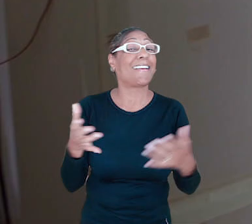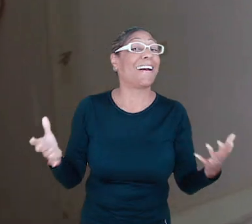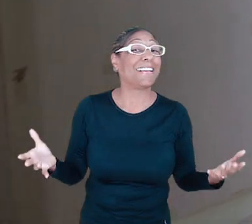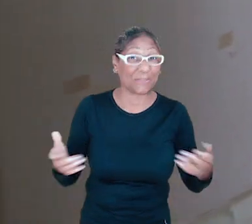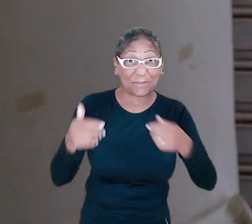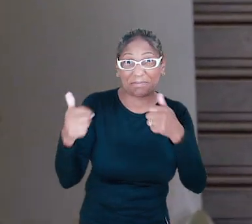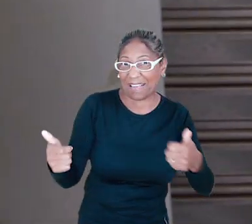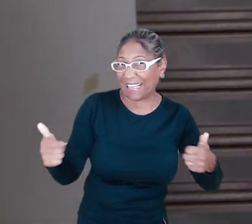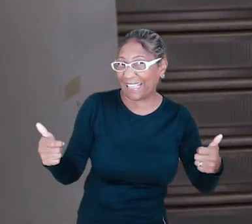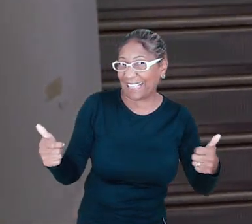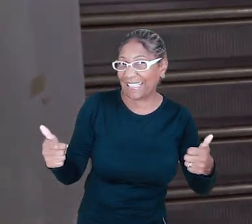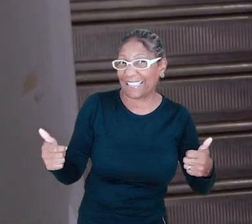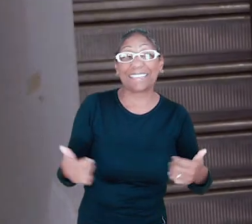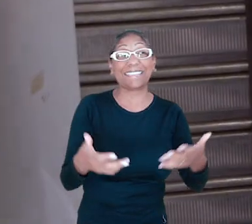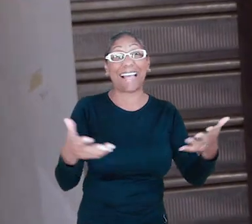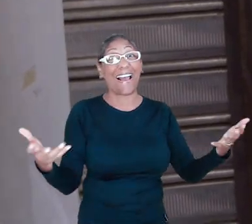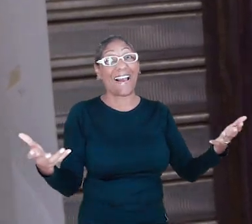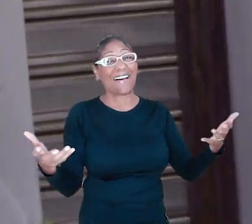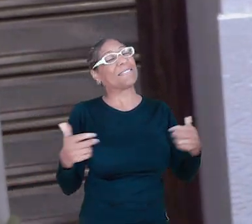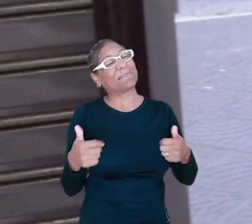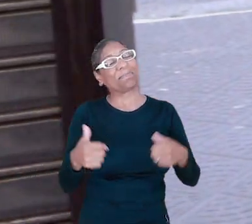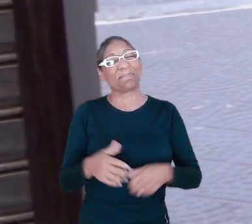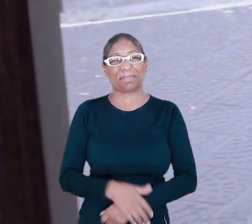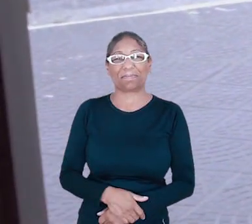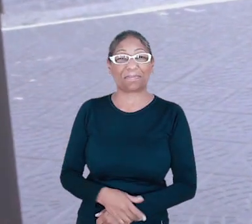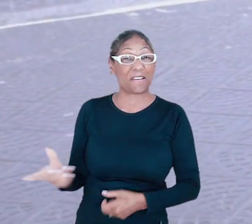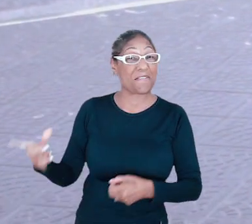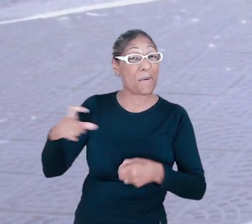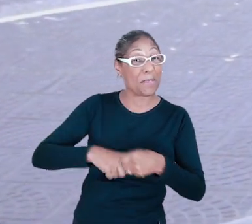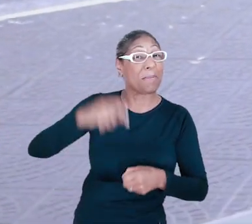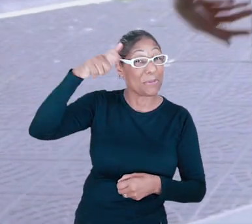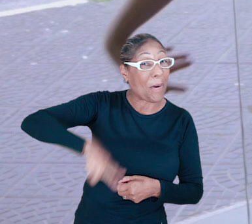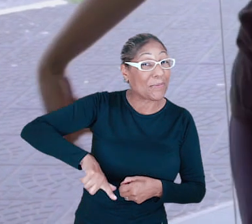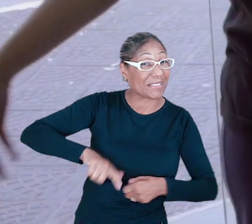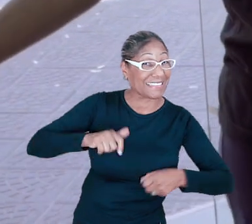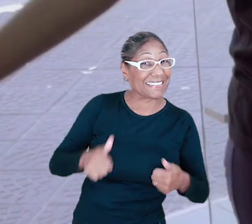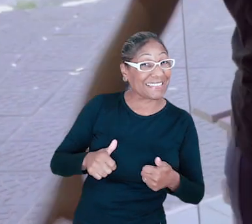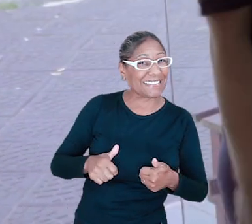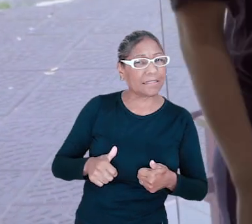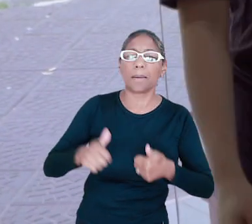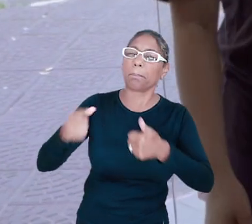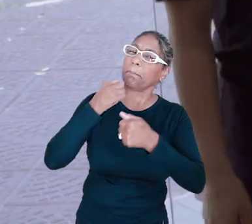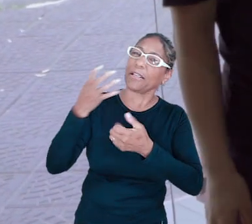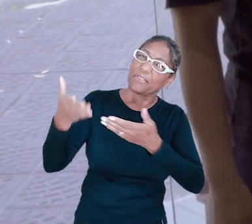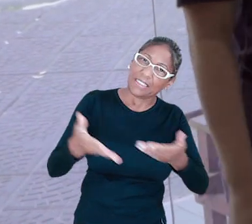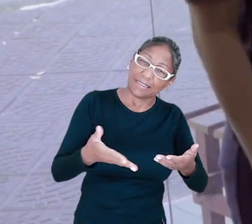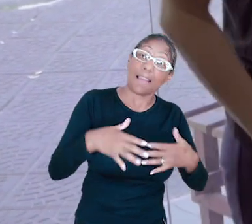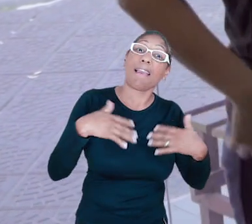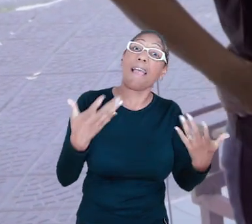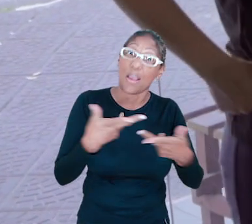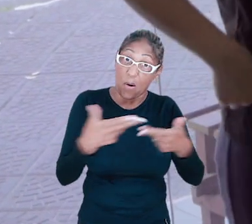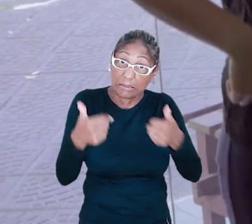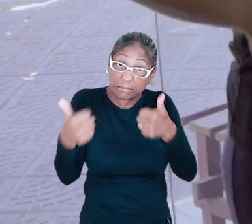Oi! E aí, tudo bem? Licença! Voltamos mais uma vez. Seja bem-vinda. E aí, como